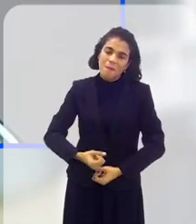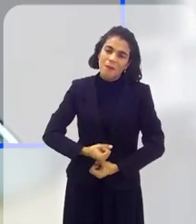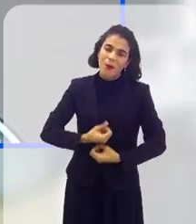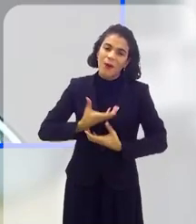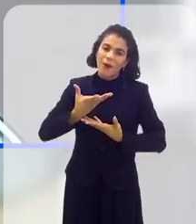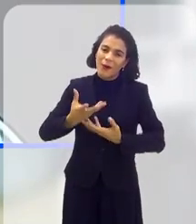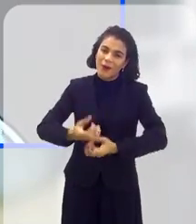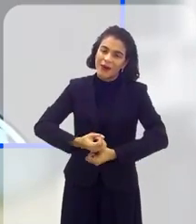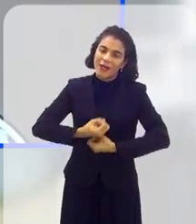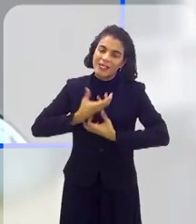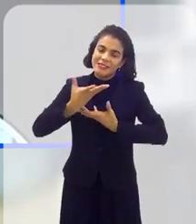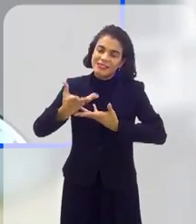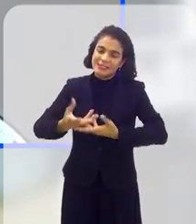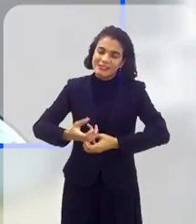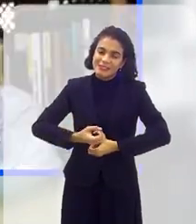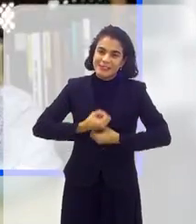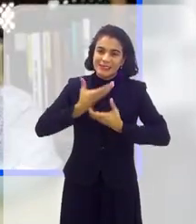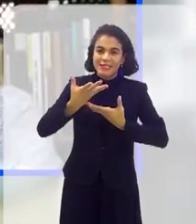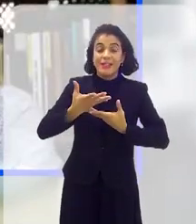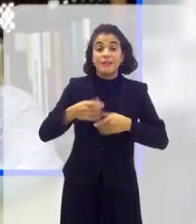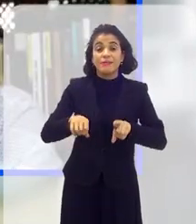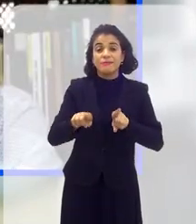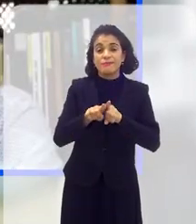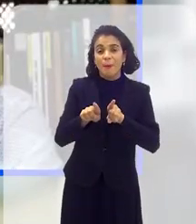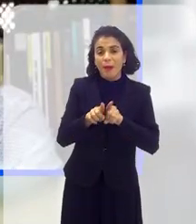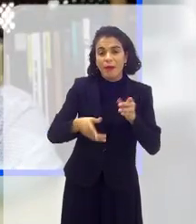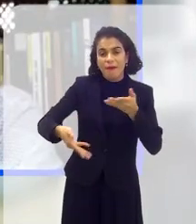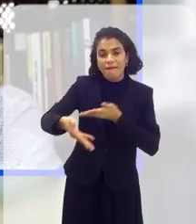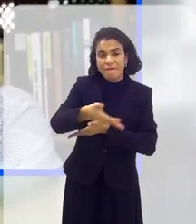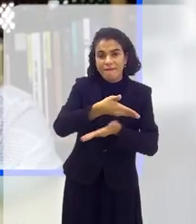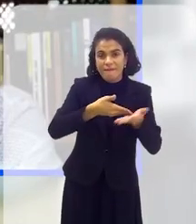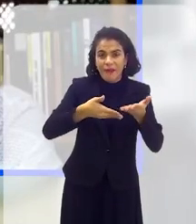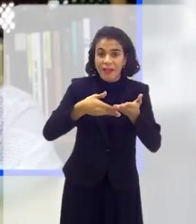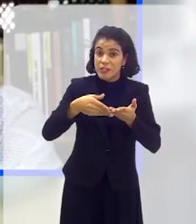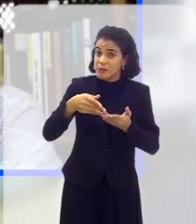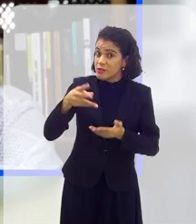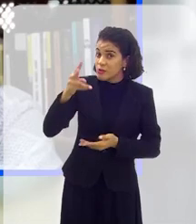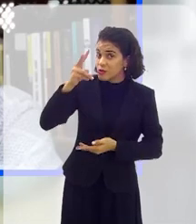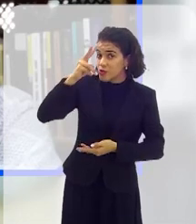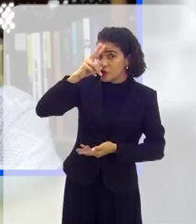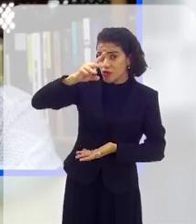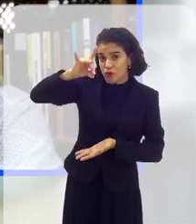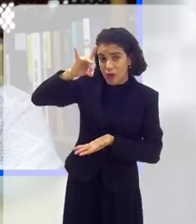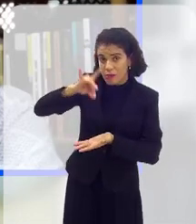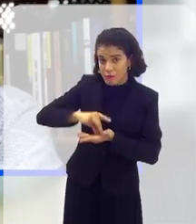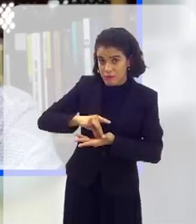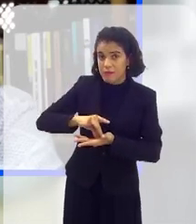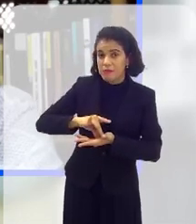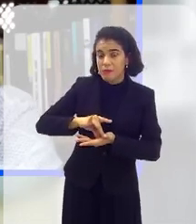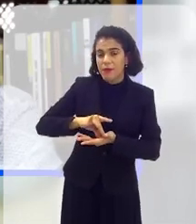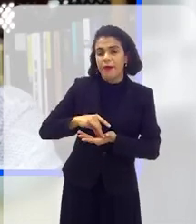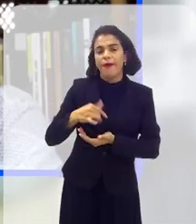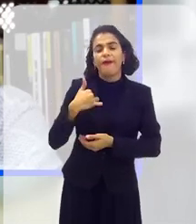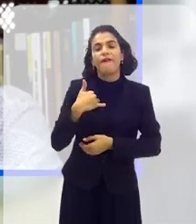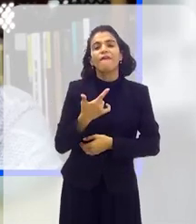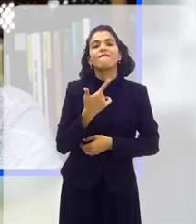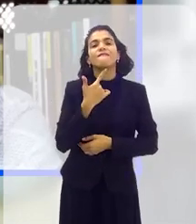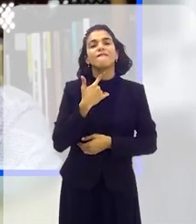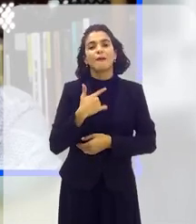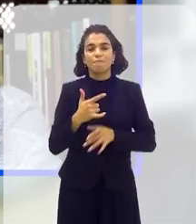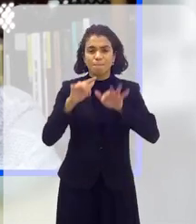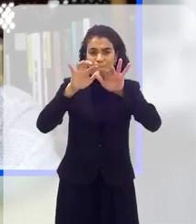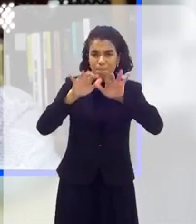poética e vamos dizer, envolta em fatos históricos, eu